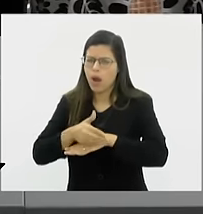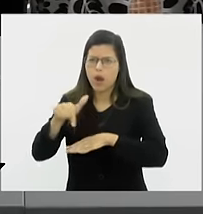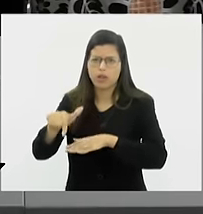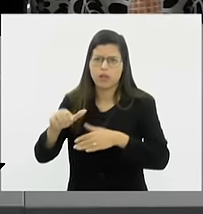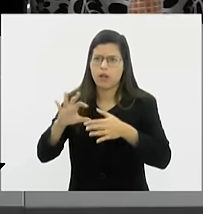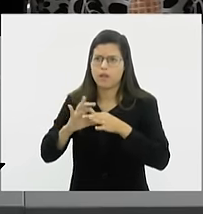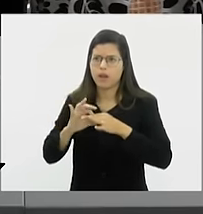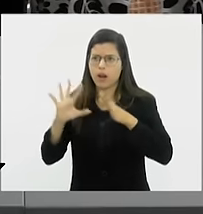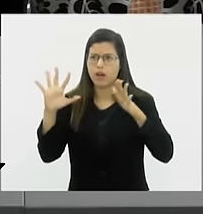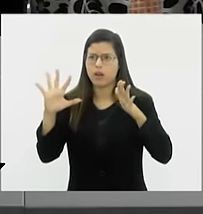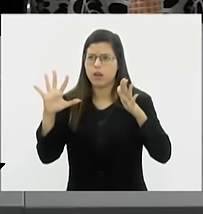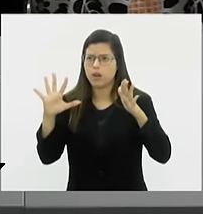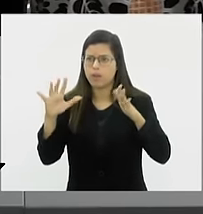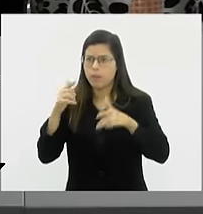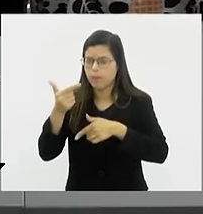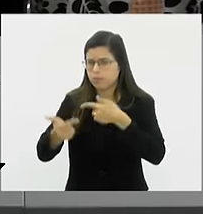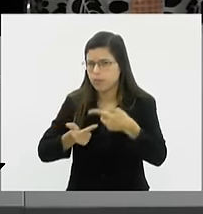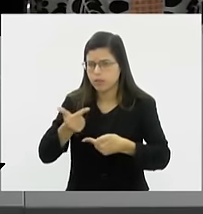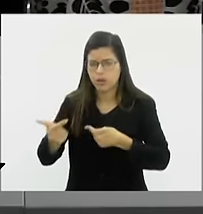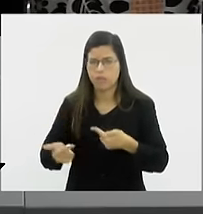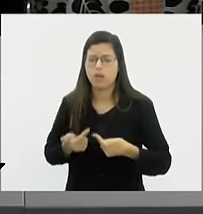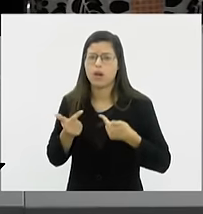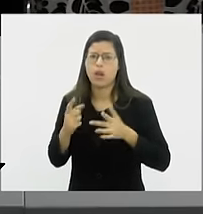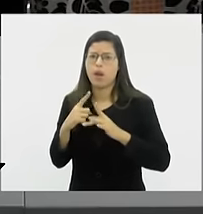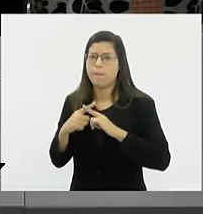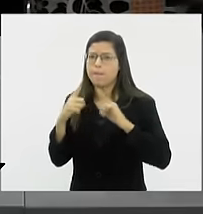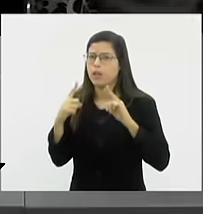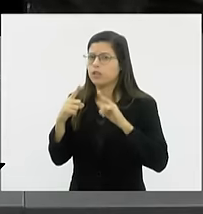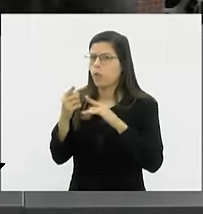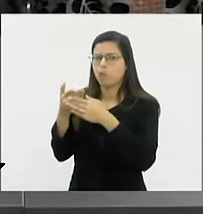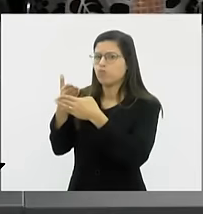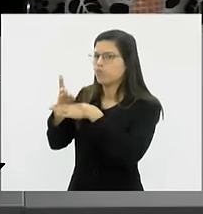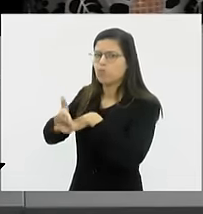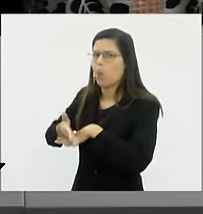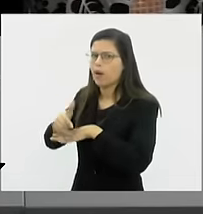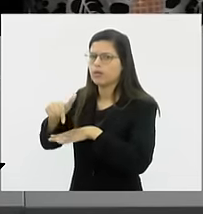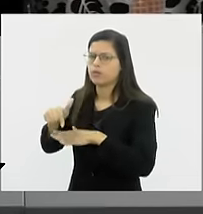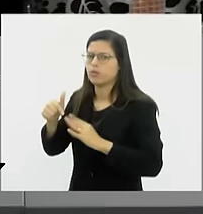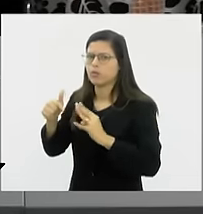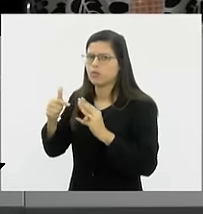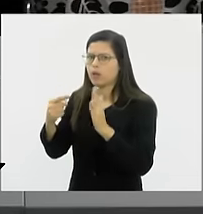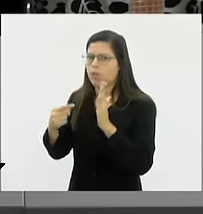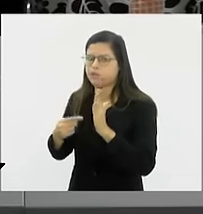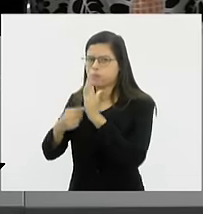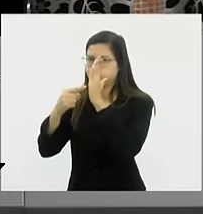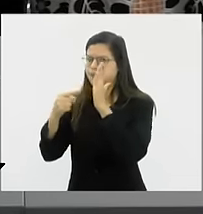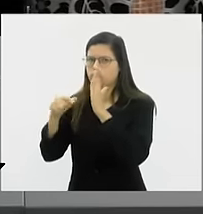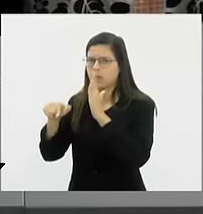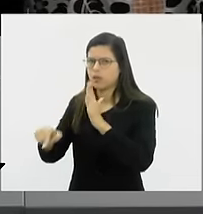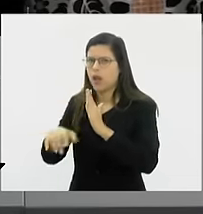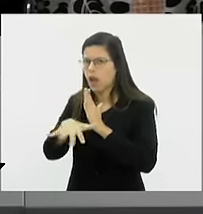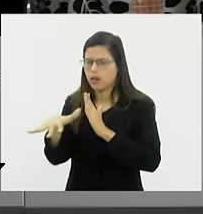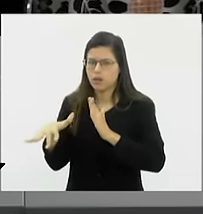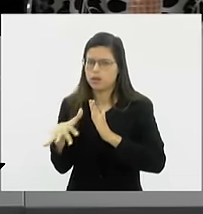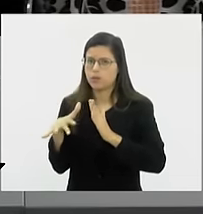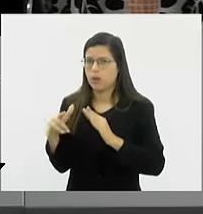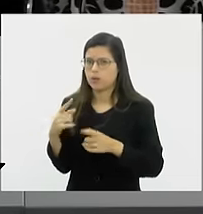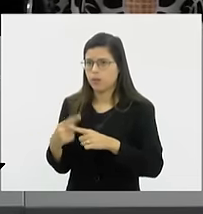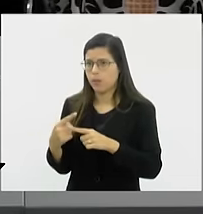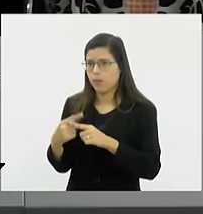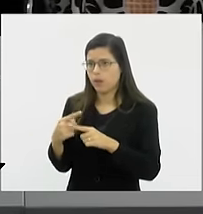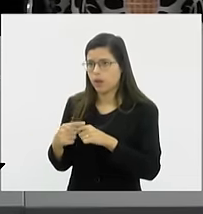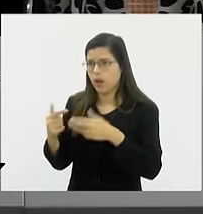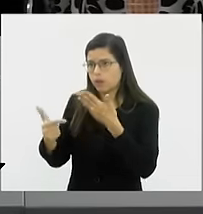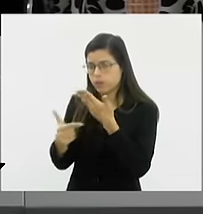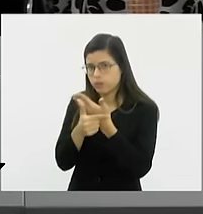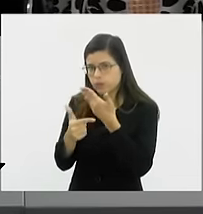vontade para trabalhar, mas eu procuro não interferir na corregedoria, justamente para não, talvez pela função que eu estou